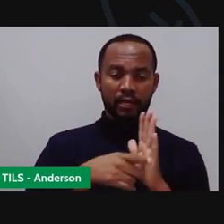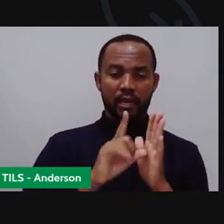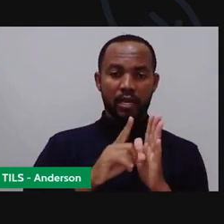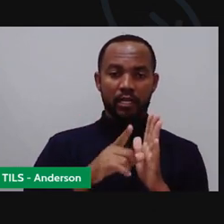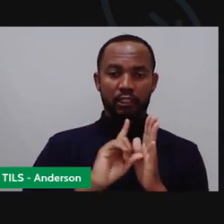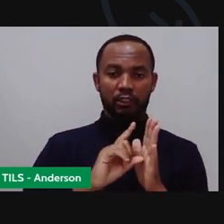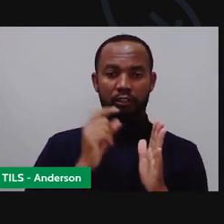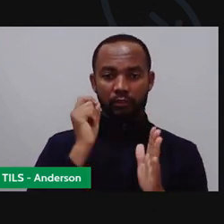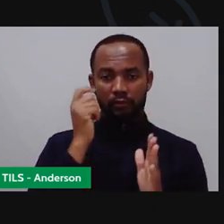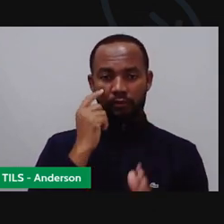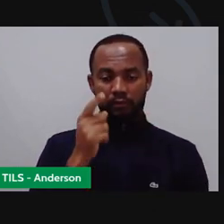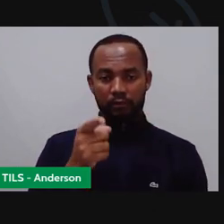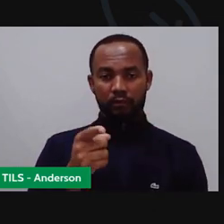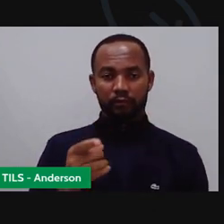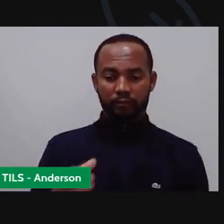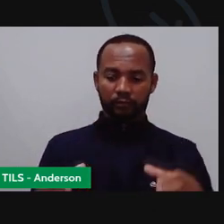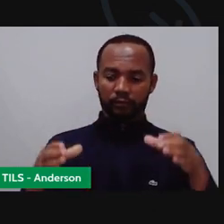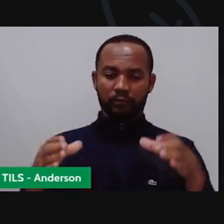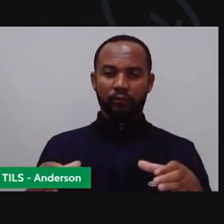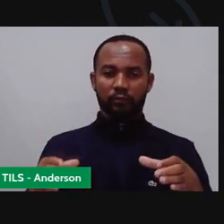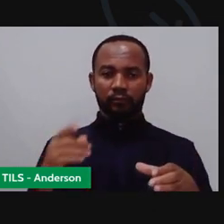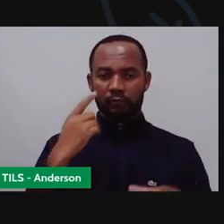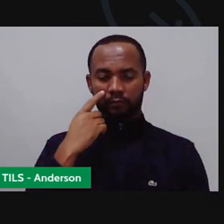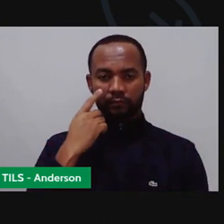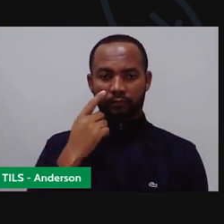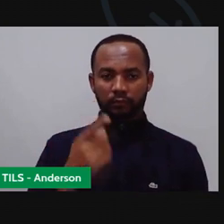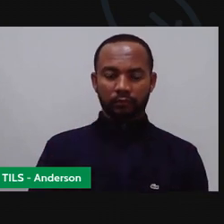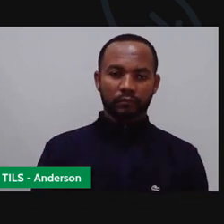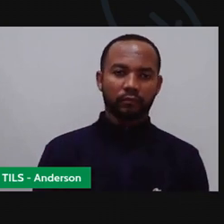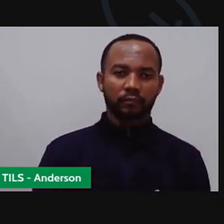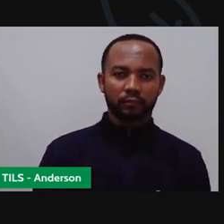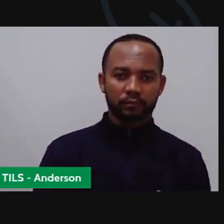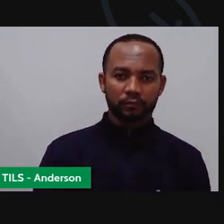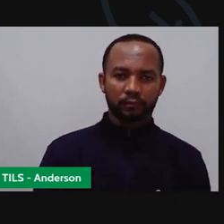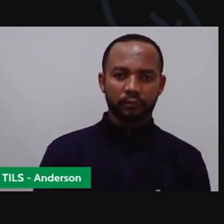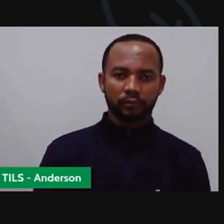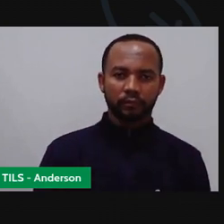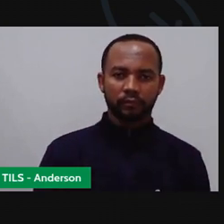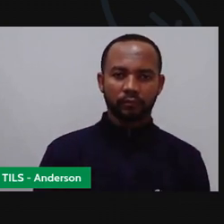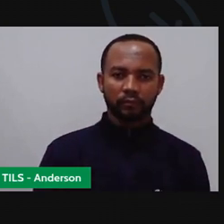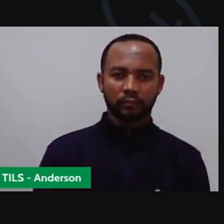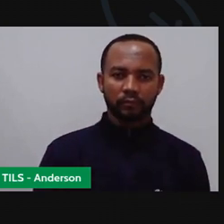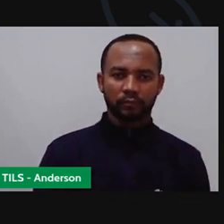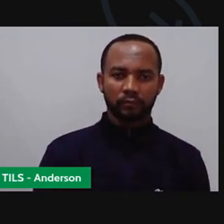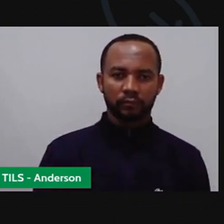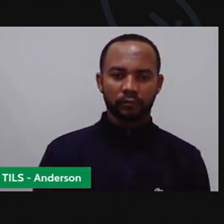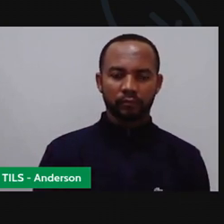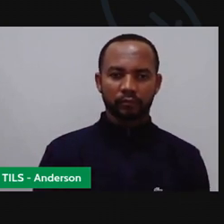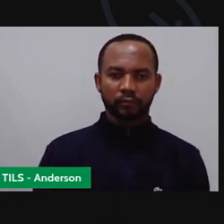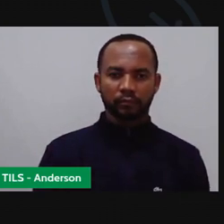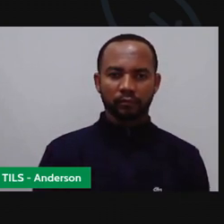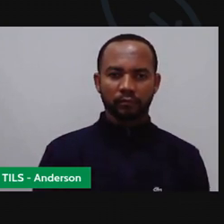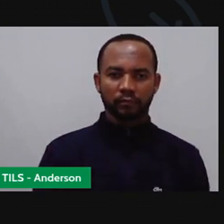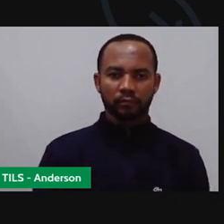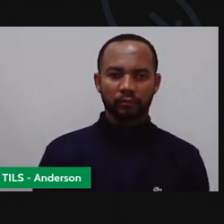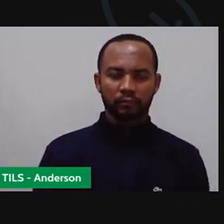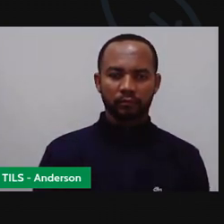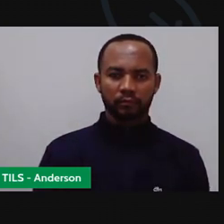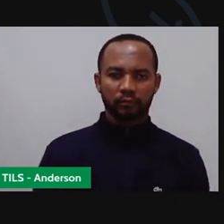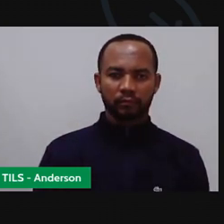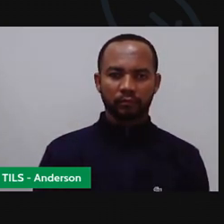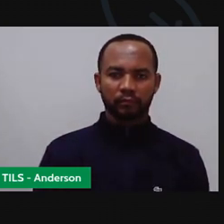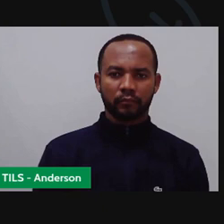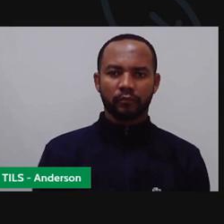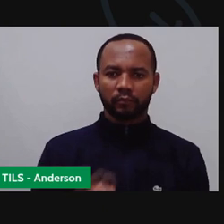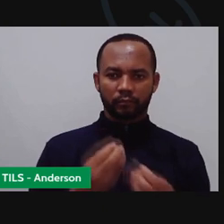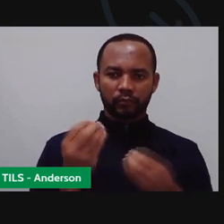transferir isso daqui para esta forma de vidro, né? Vamos fazer o seguinte. Aí na receita pede para untar. Untar, a gente vai pegar